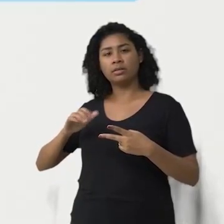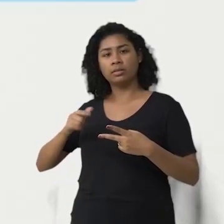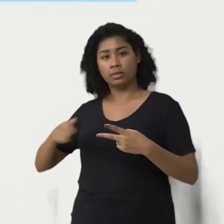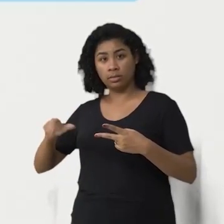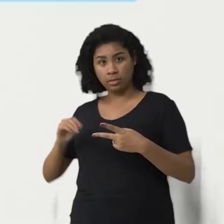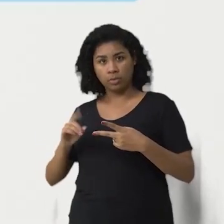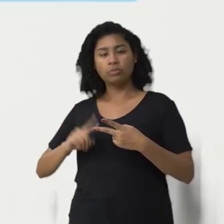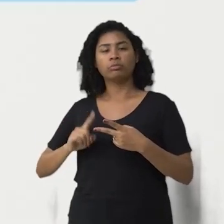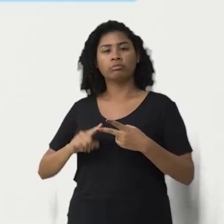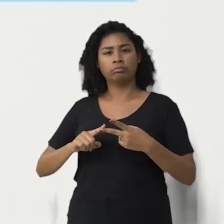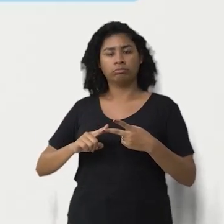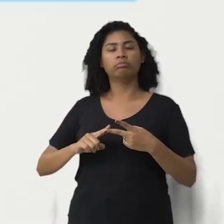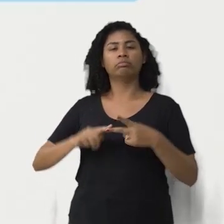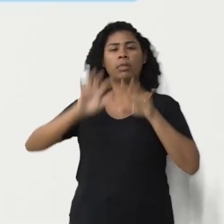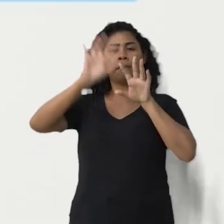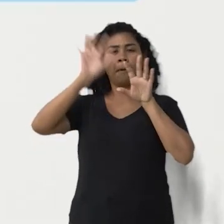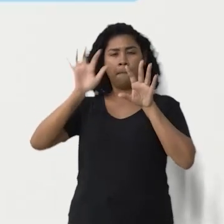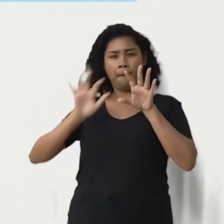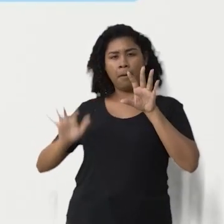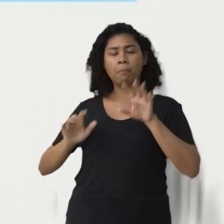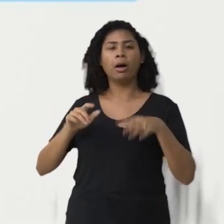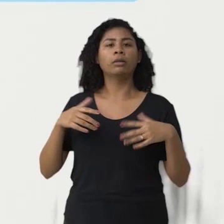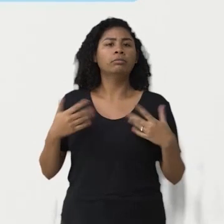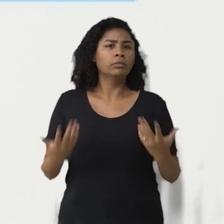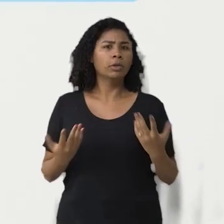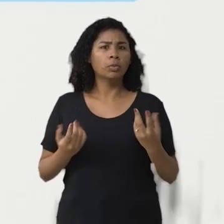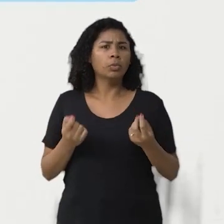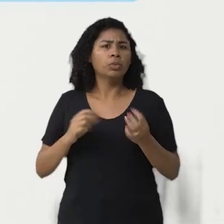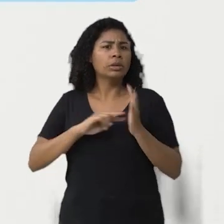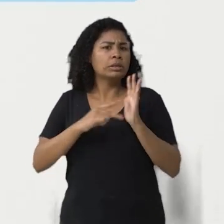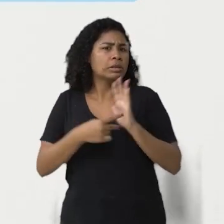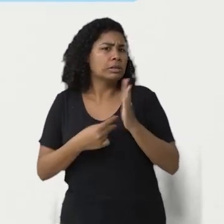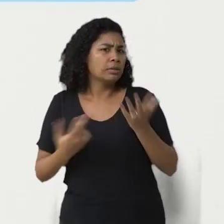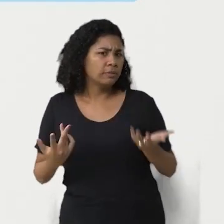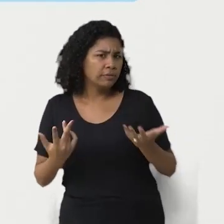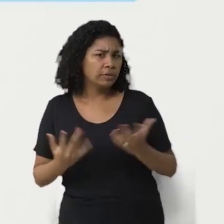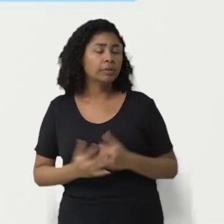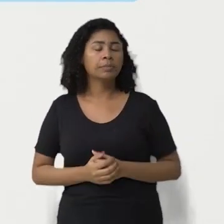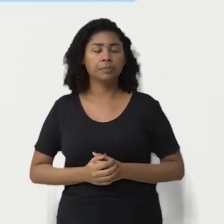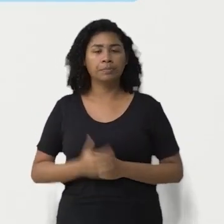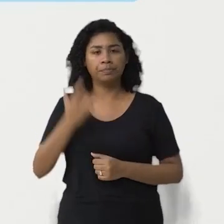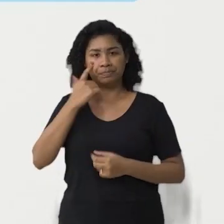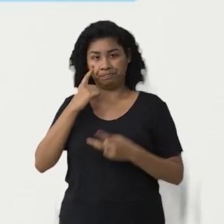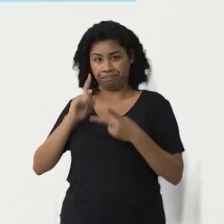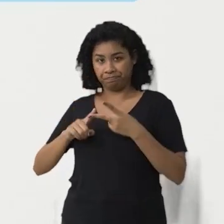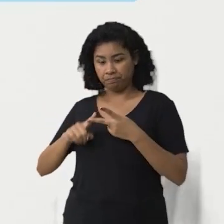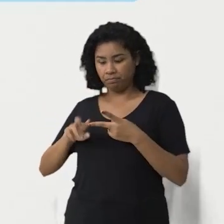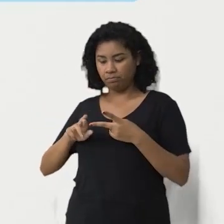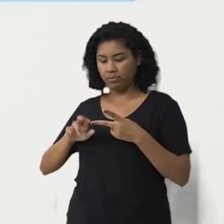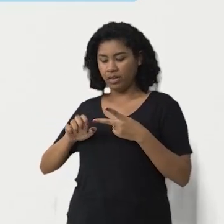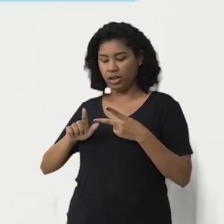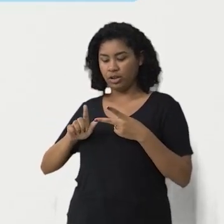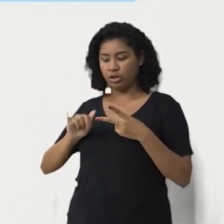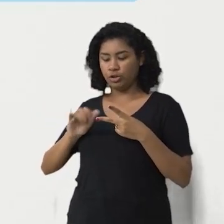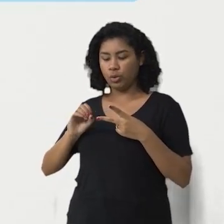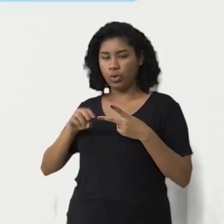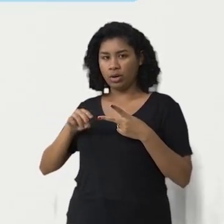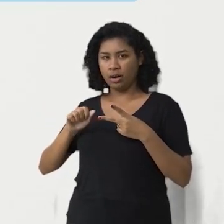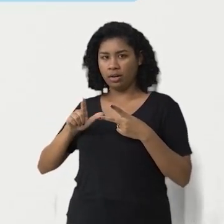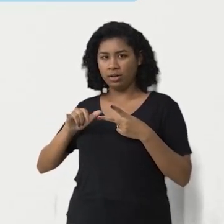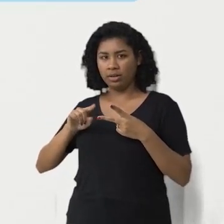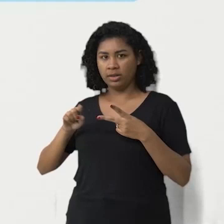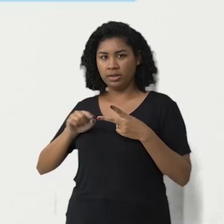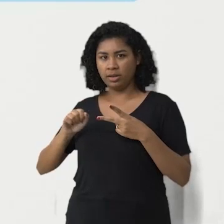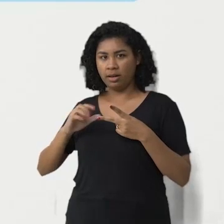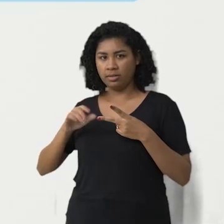regionalização. O que vai ser regionalização? Regionalização, gente, vai ser o ato de dividir, né? A gente